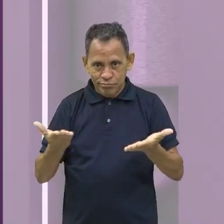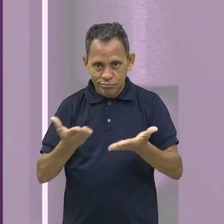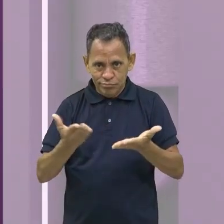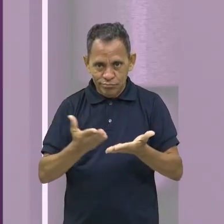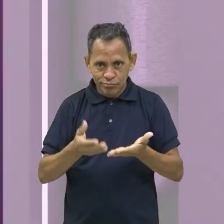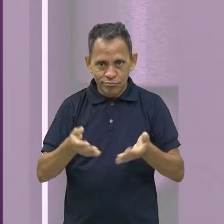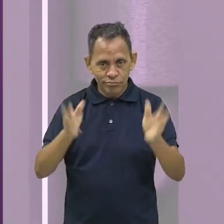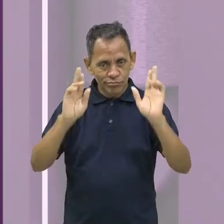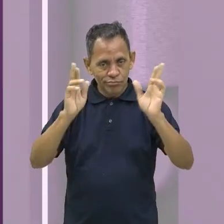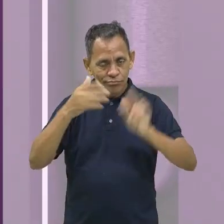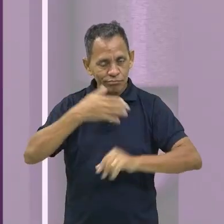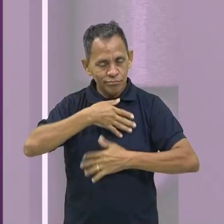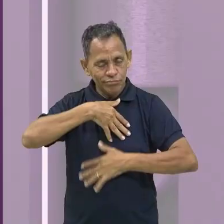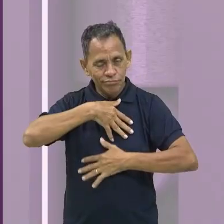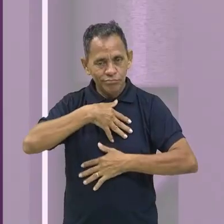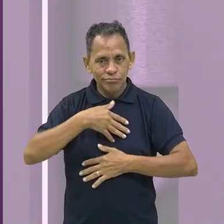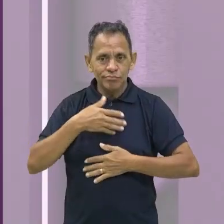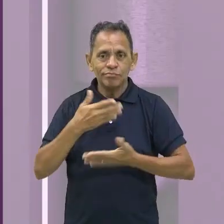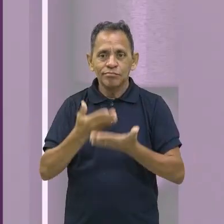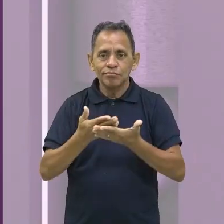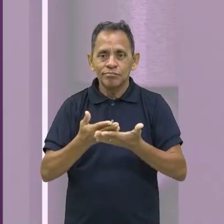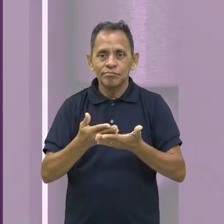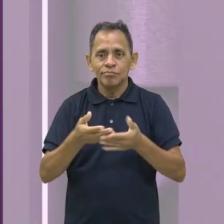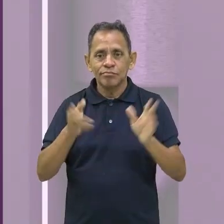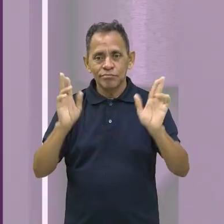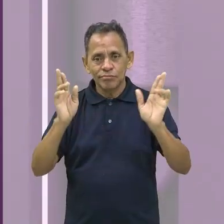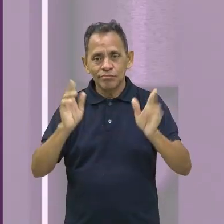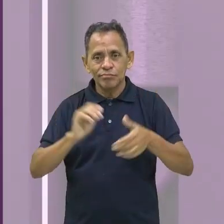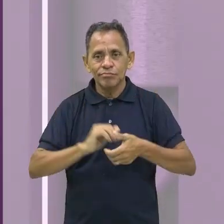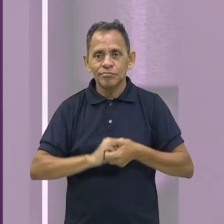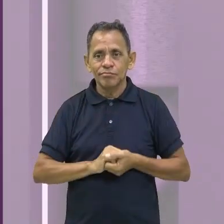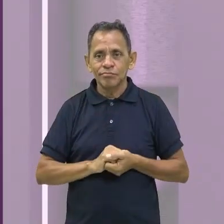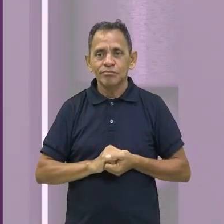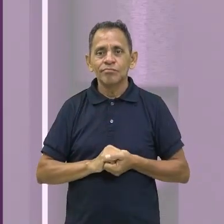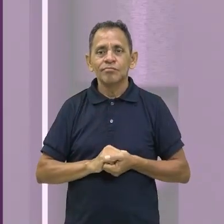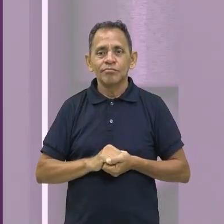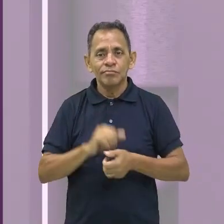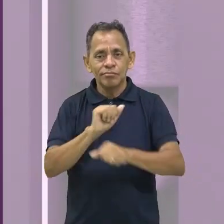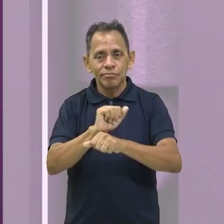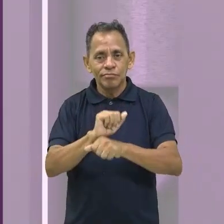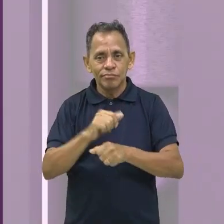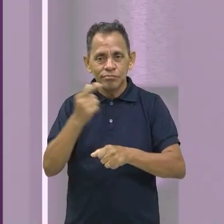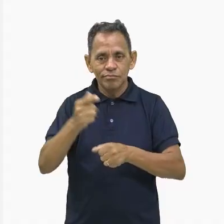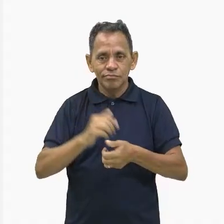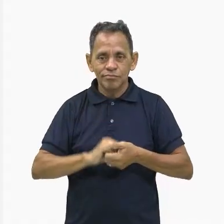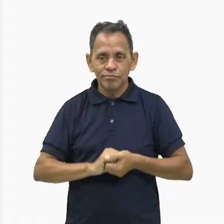Espero que vocês tenham gostado da aula, vocês tenham compreendido o conteúdo e aguardarei vocês no próximo momento.